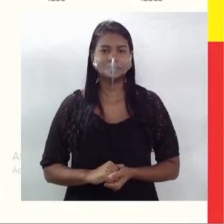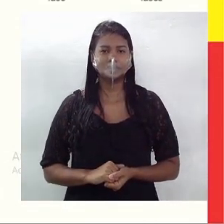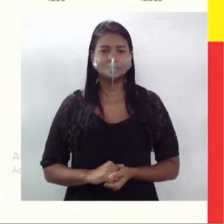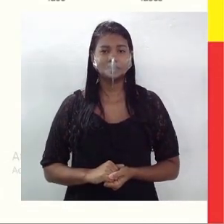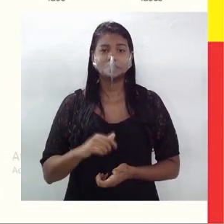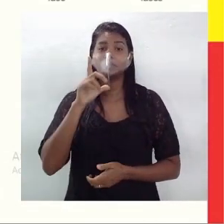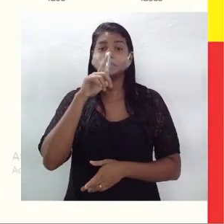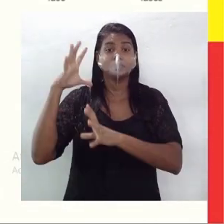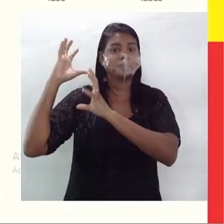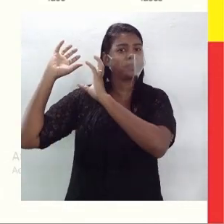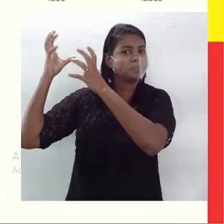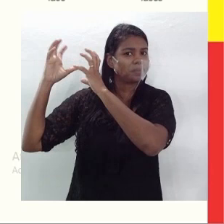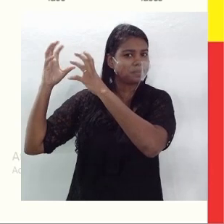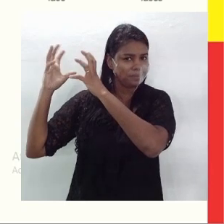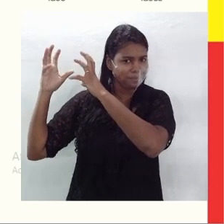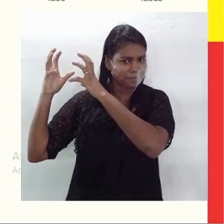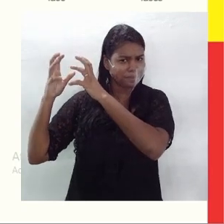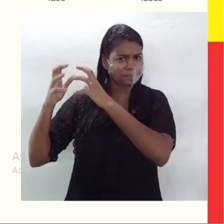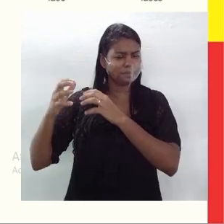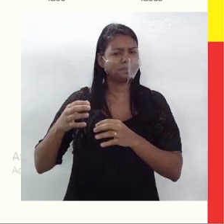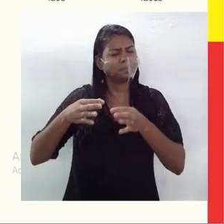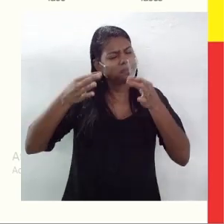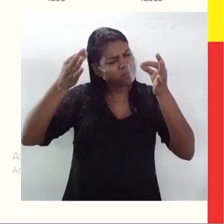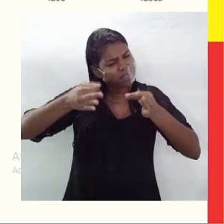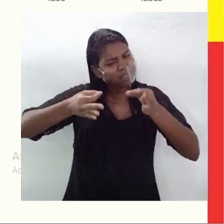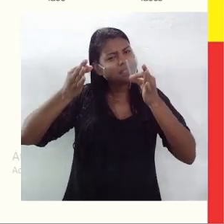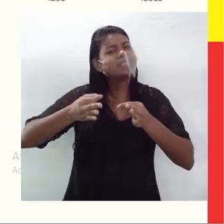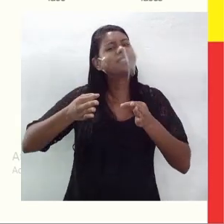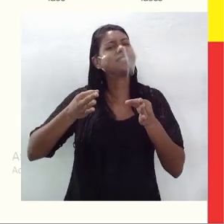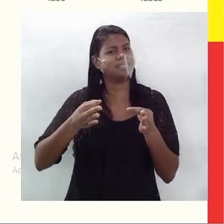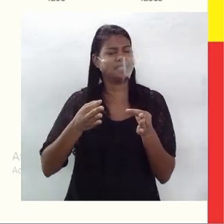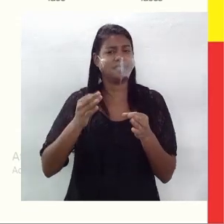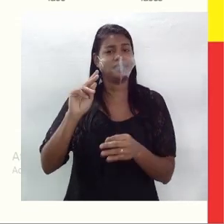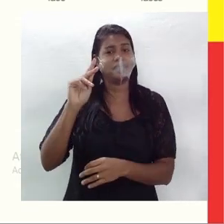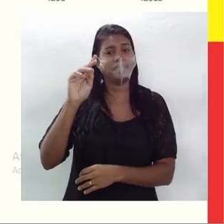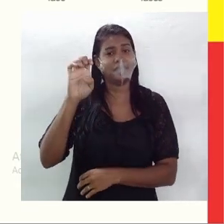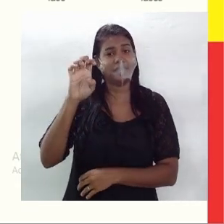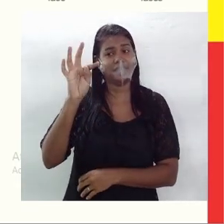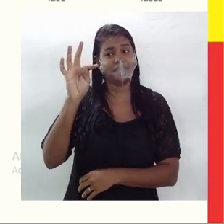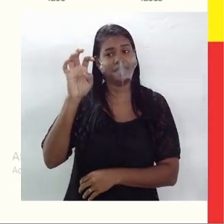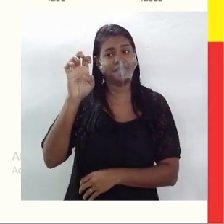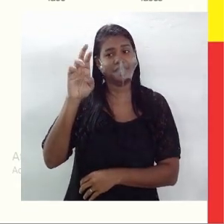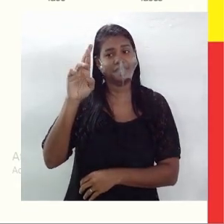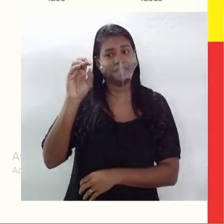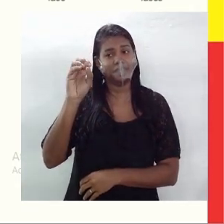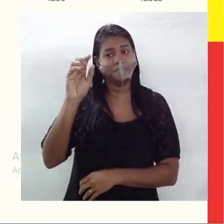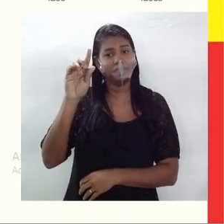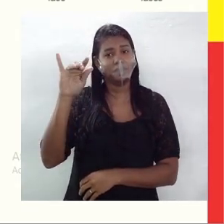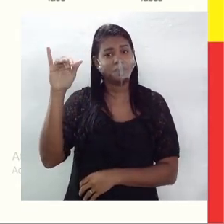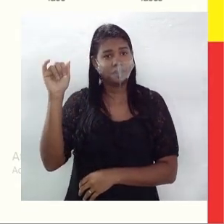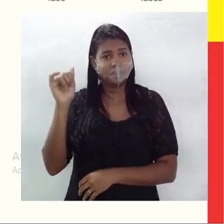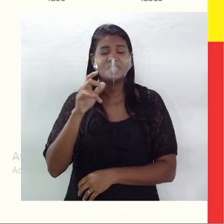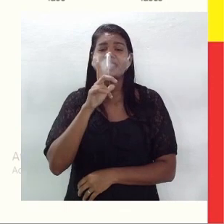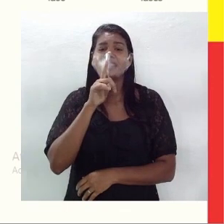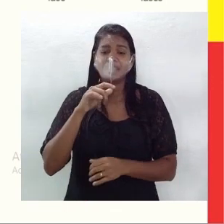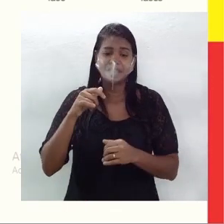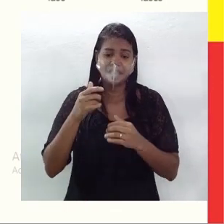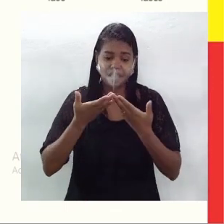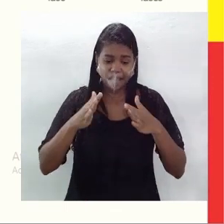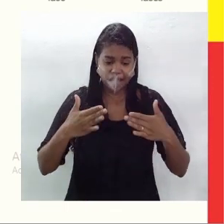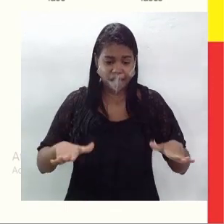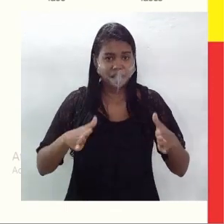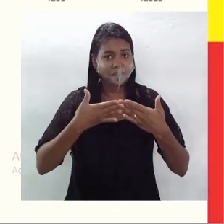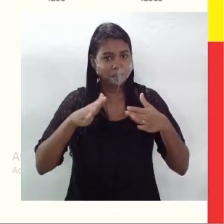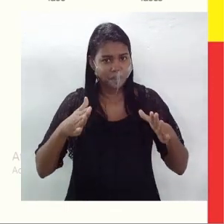coco, está correto. A água de coco ela é heterogêneo. A água do mar, quando ela é